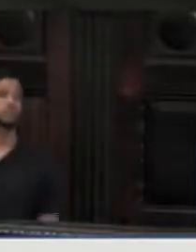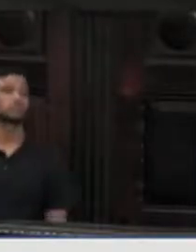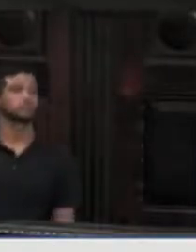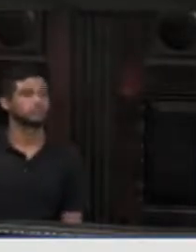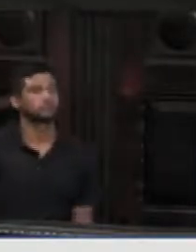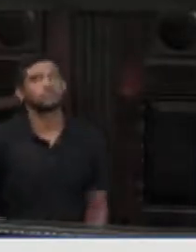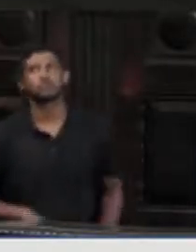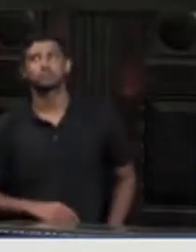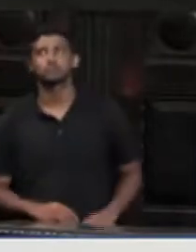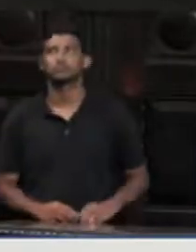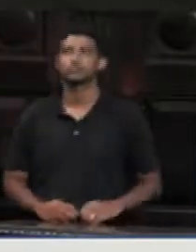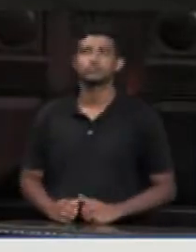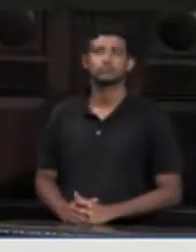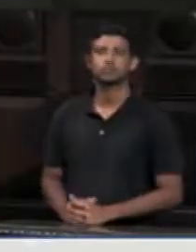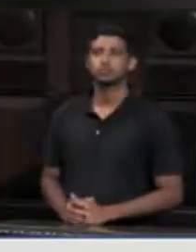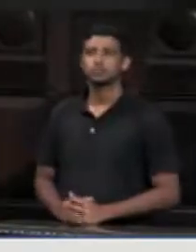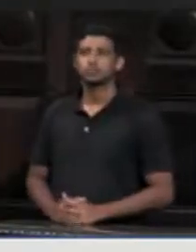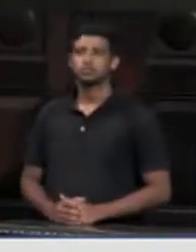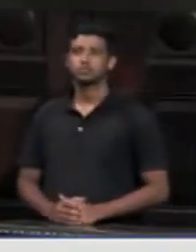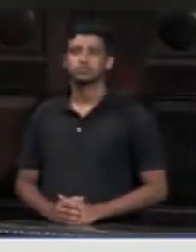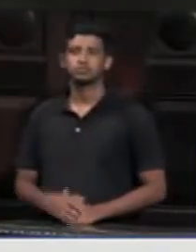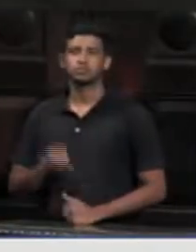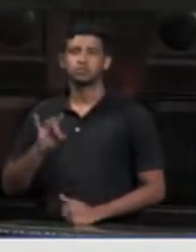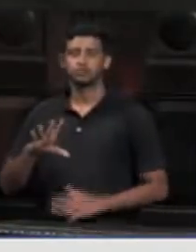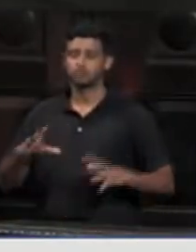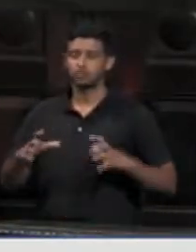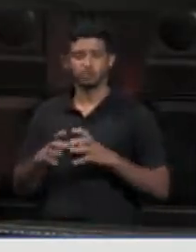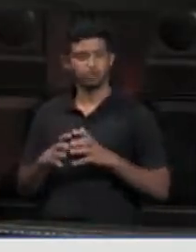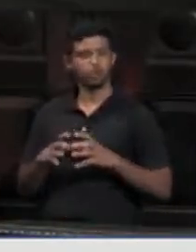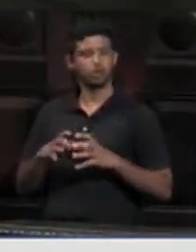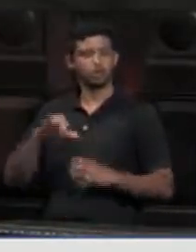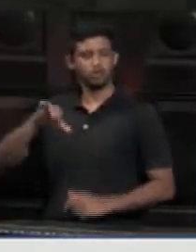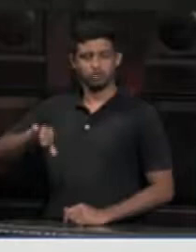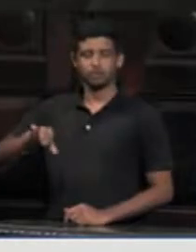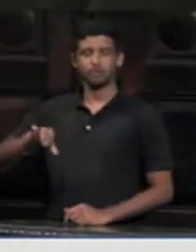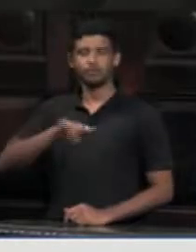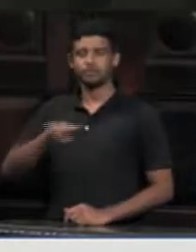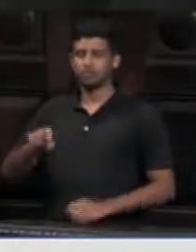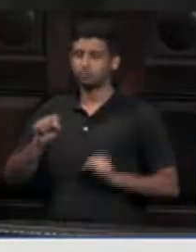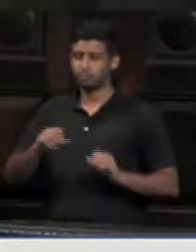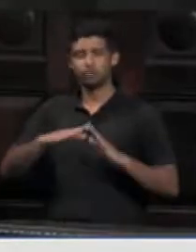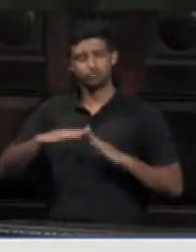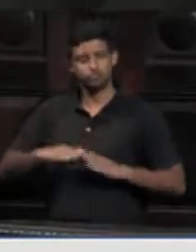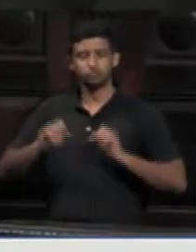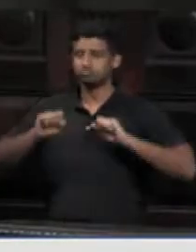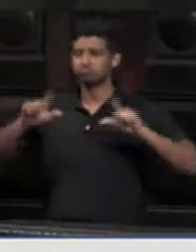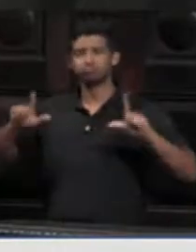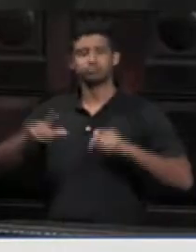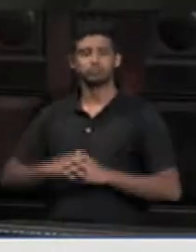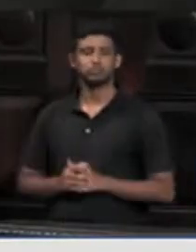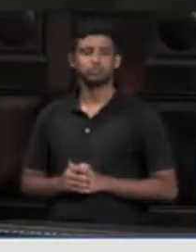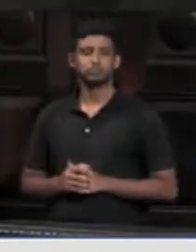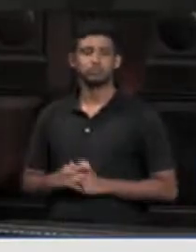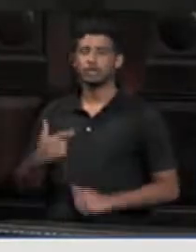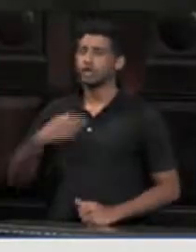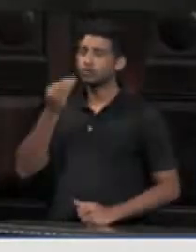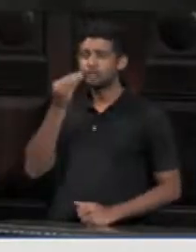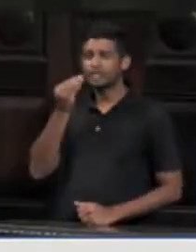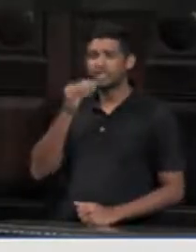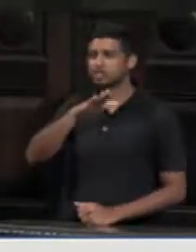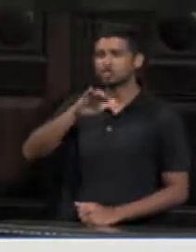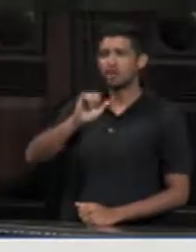se debate e se discute projetos de lei de interesse da sociedade. Eu tentei fazer um destaque,